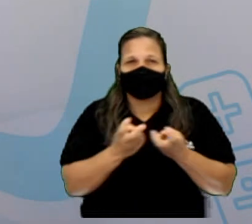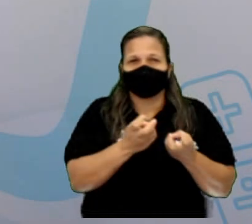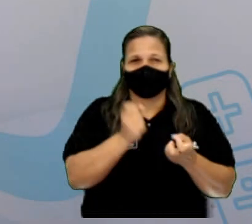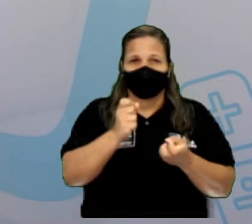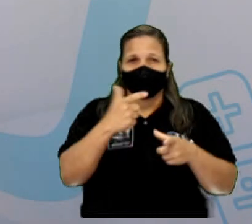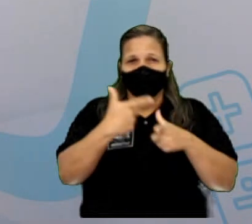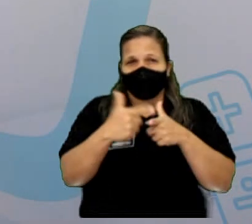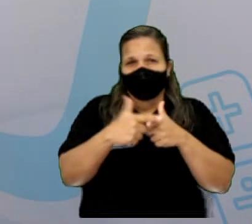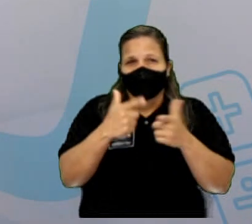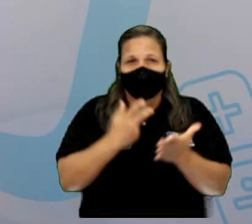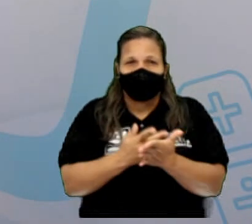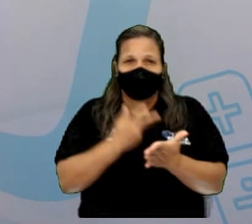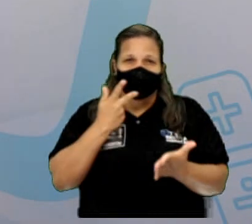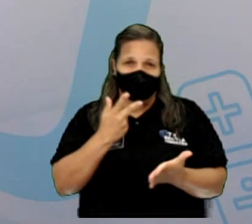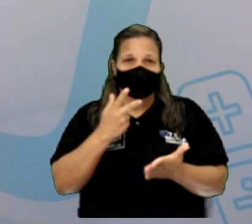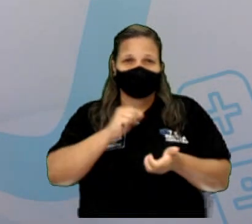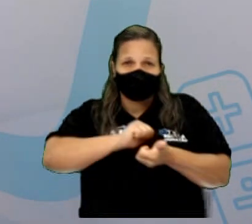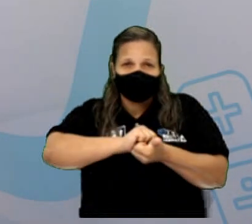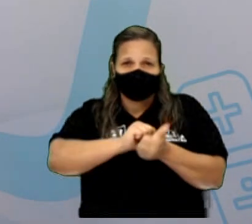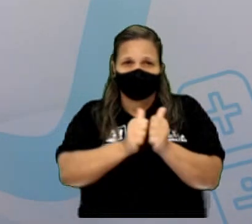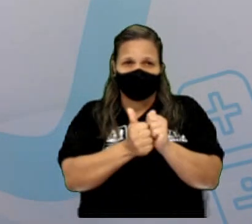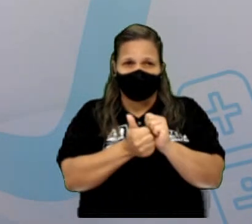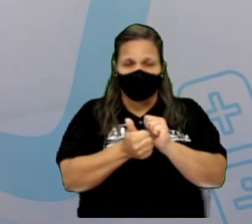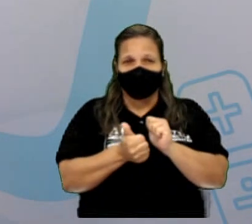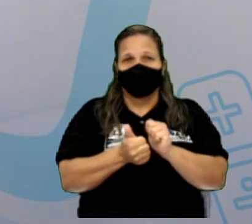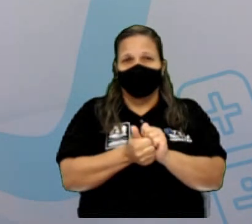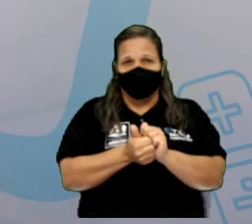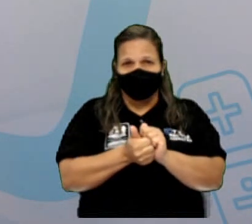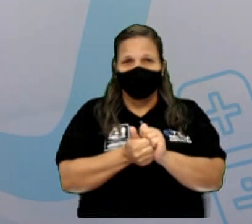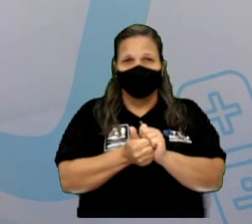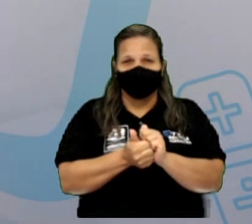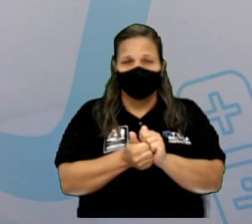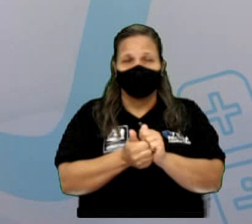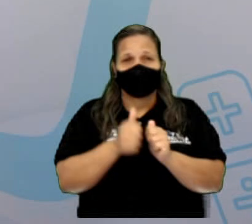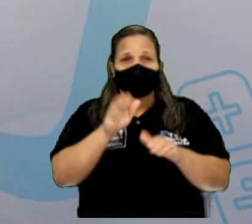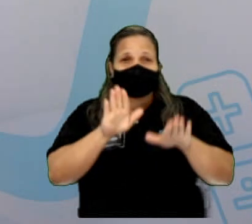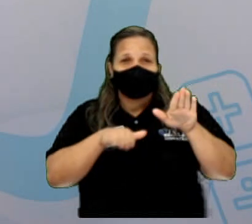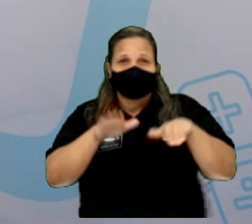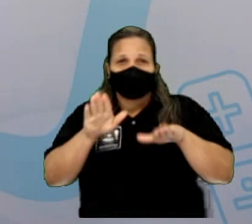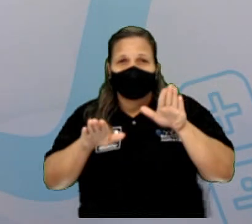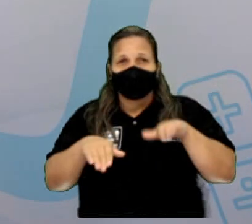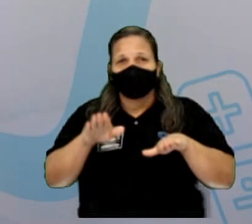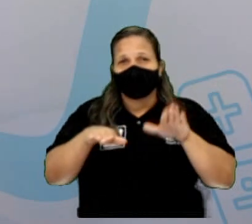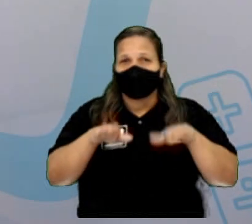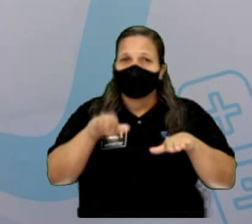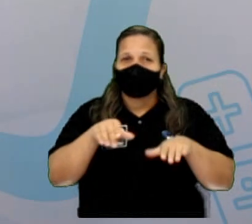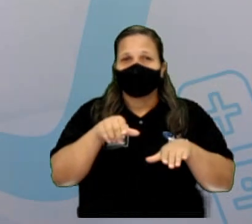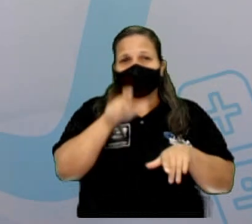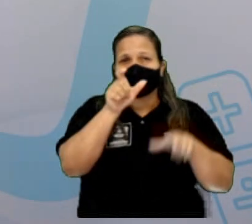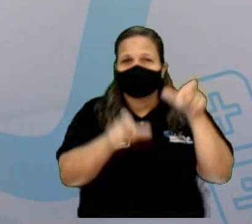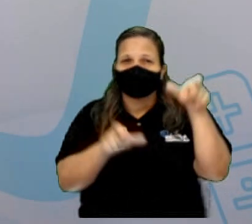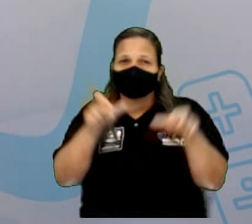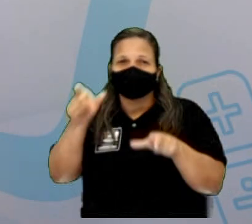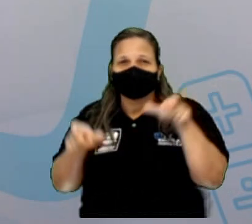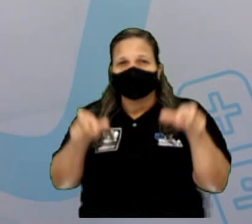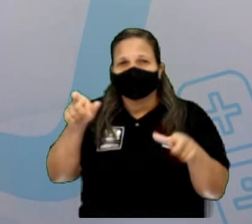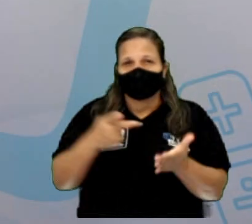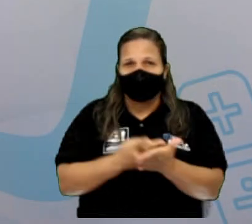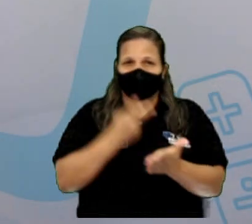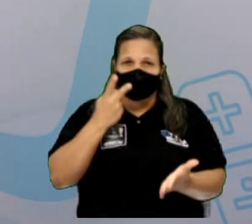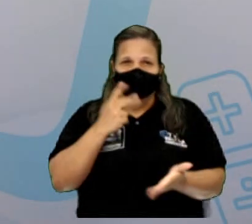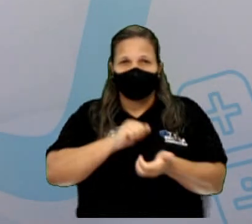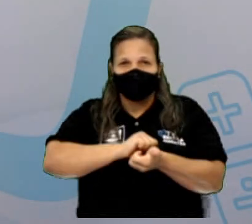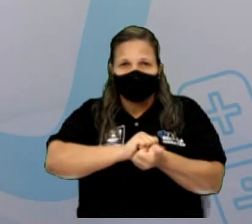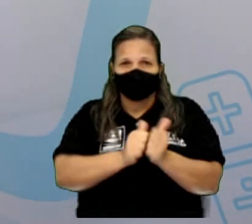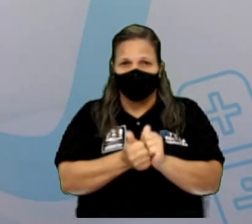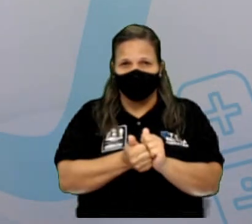jogo, certo? São planos de ação que vão depender de cada situação específica de jogo. Então, é aquela